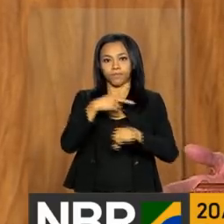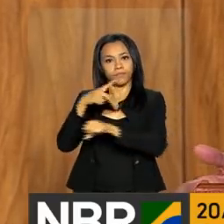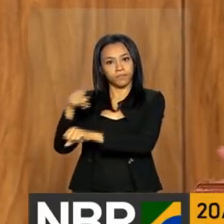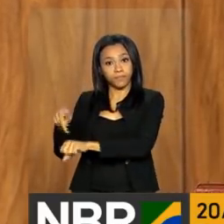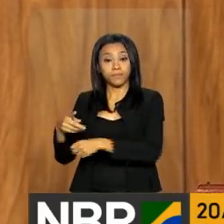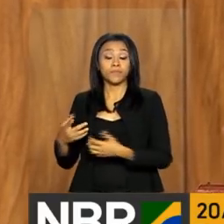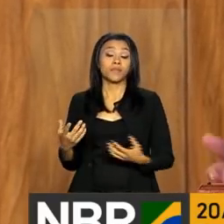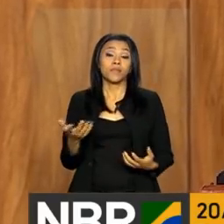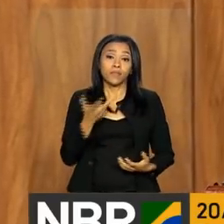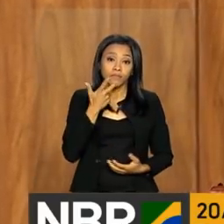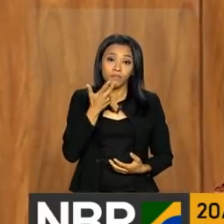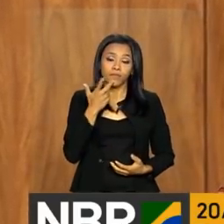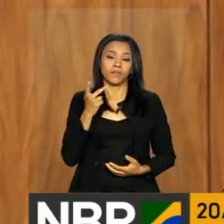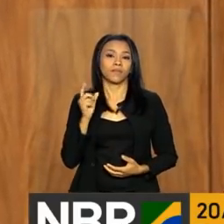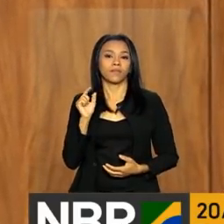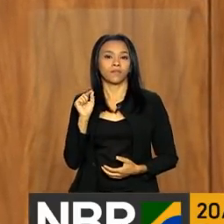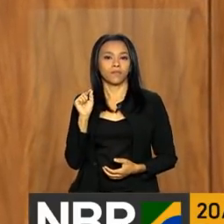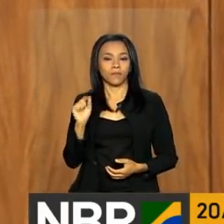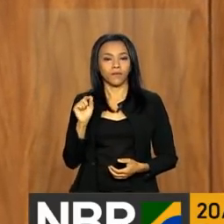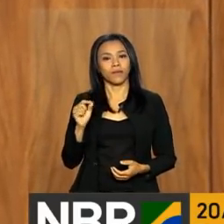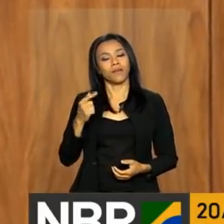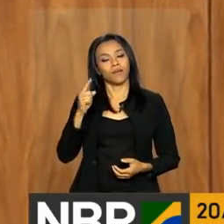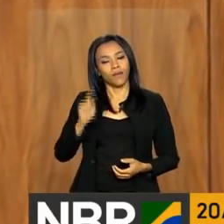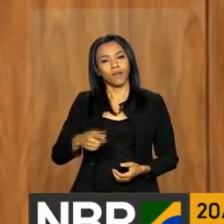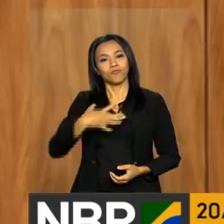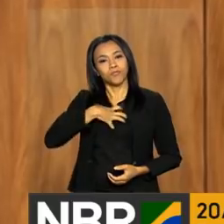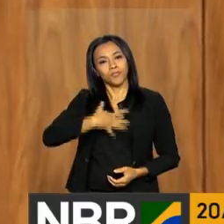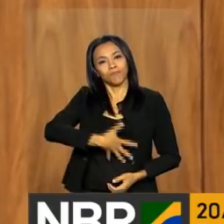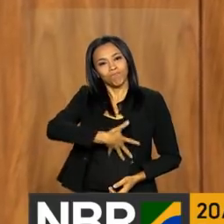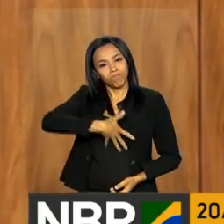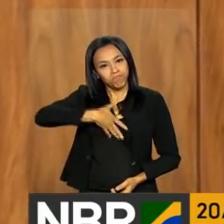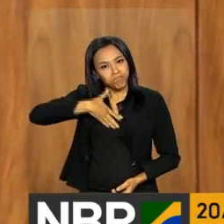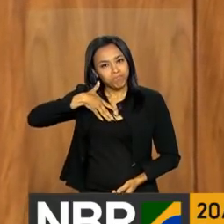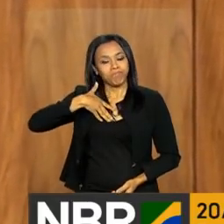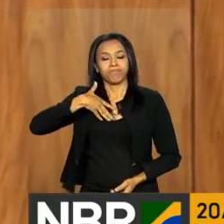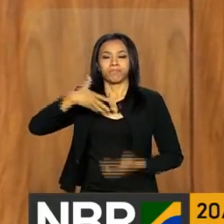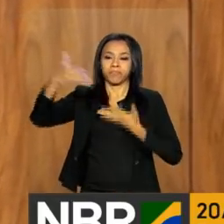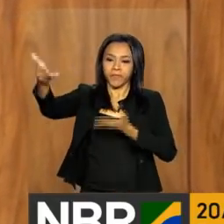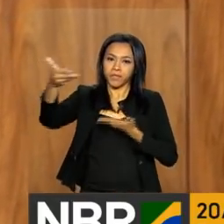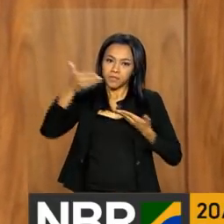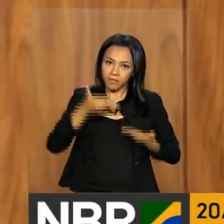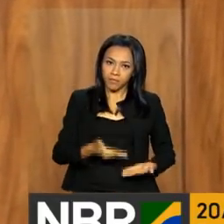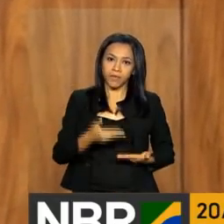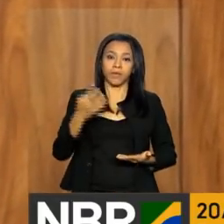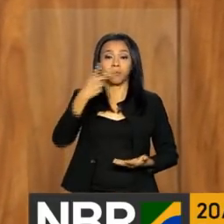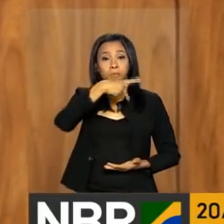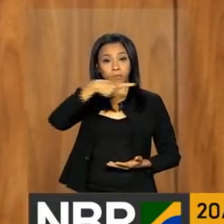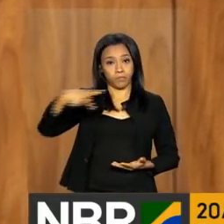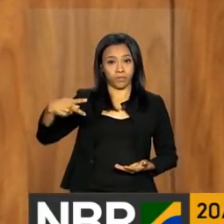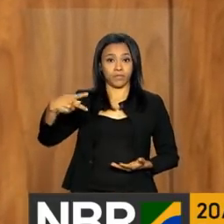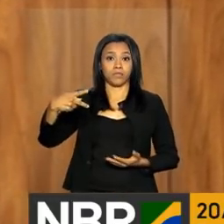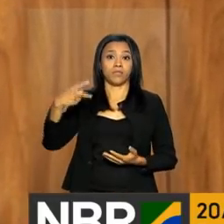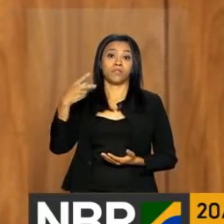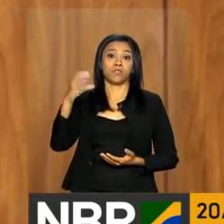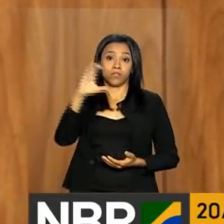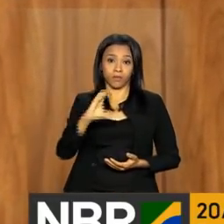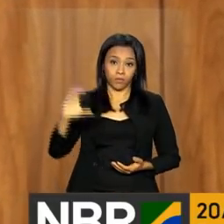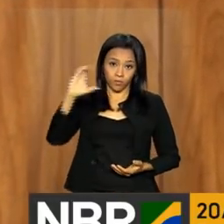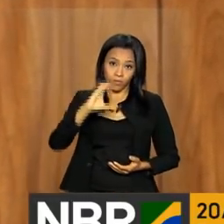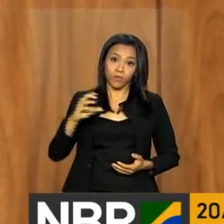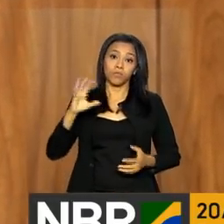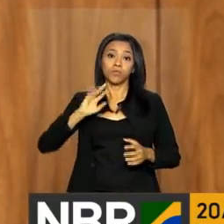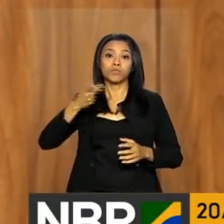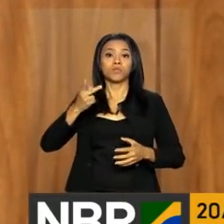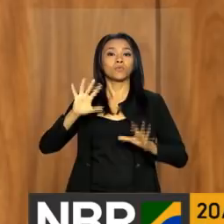e dizer que, naturalmente, é uma honra receber o presidente Santos e sua delegação.